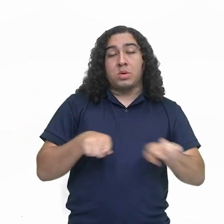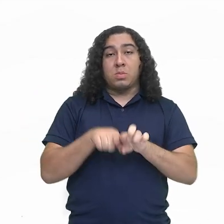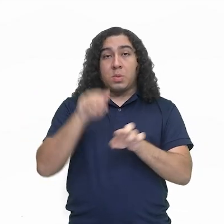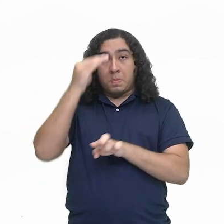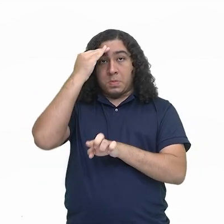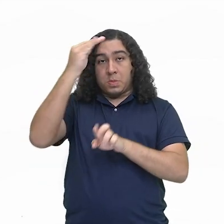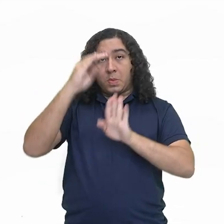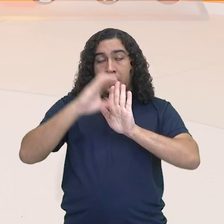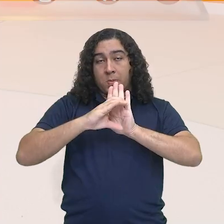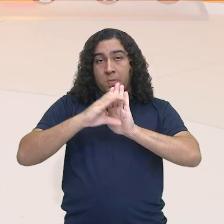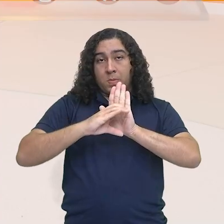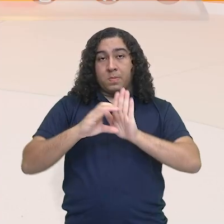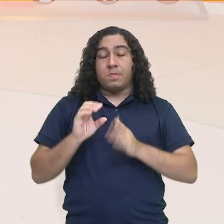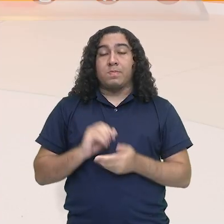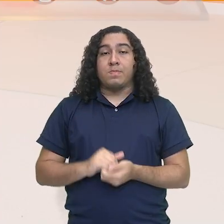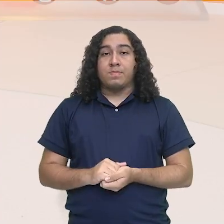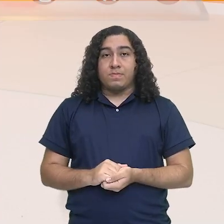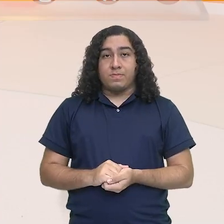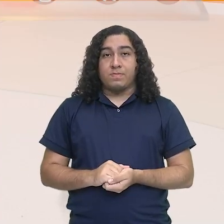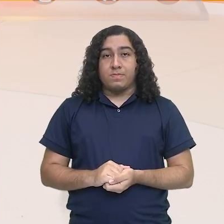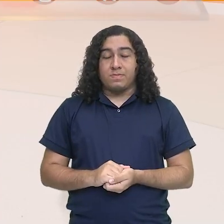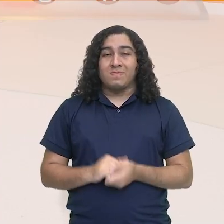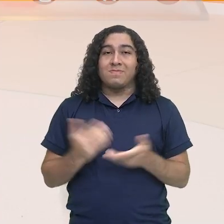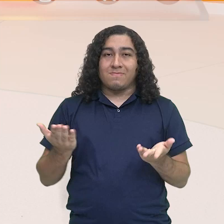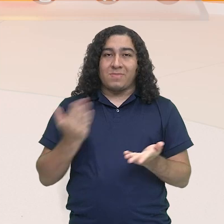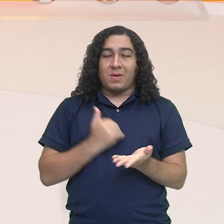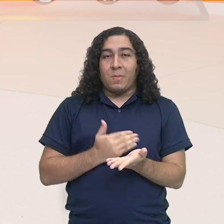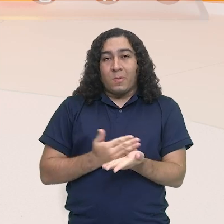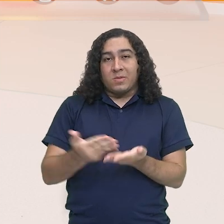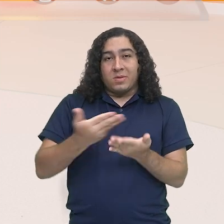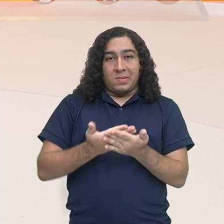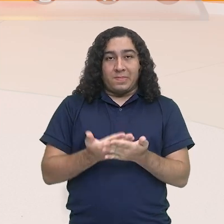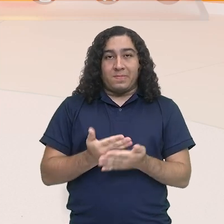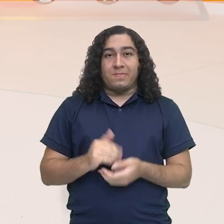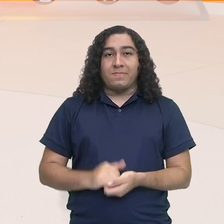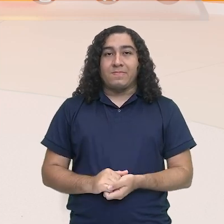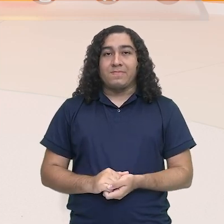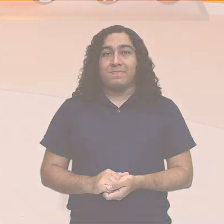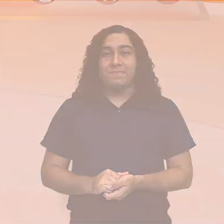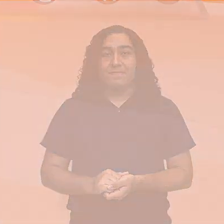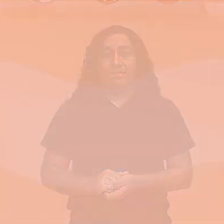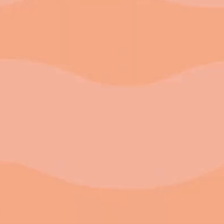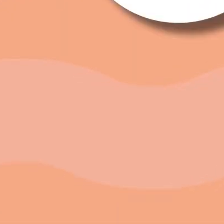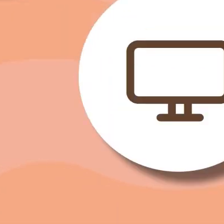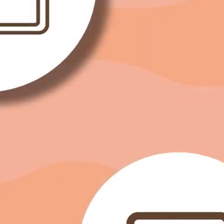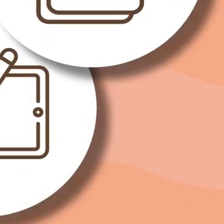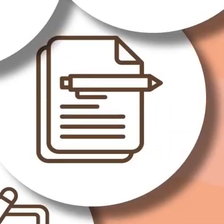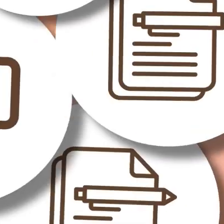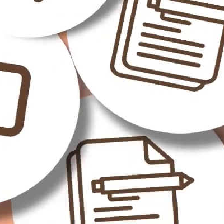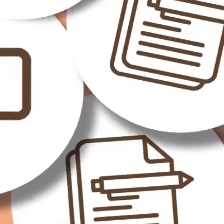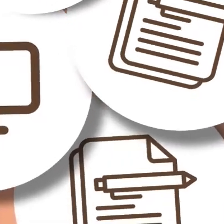principais conceitos. Vamos então para a nossa aula.